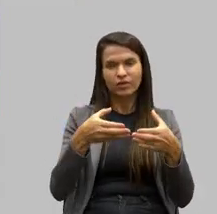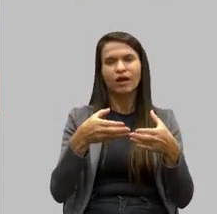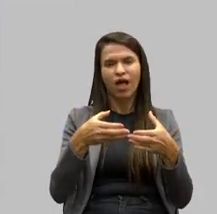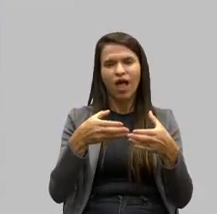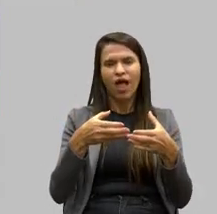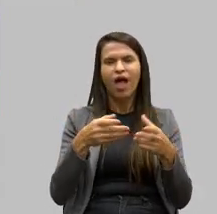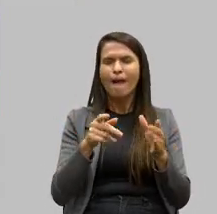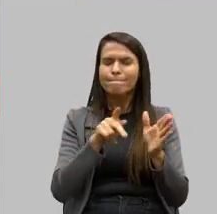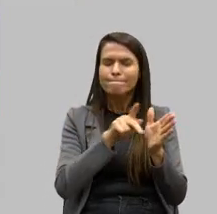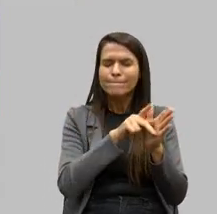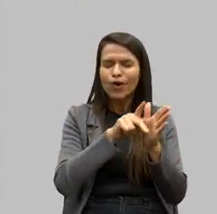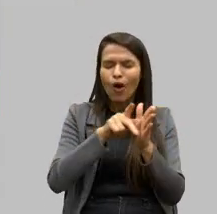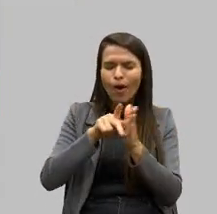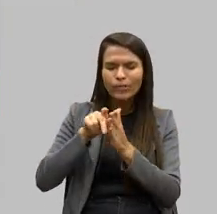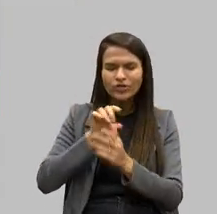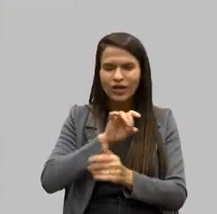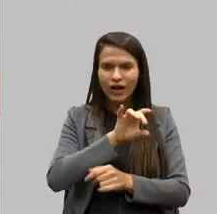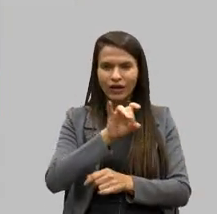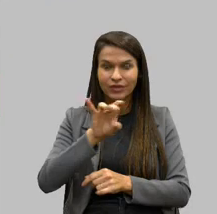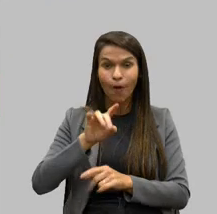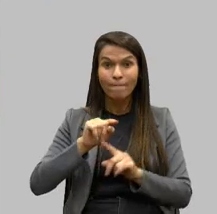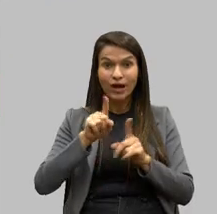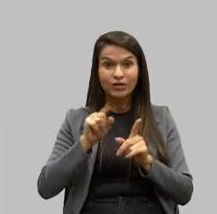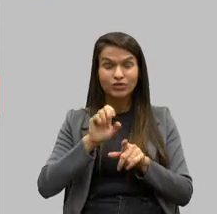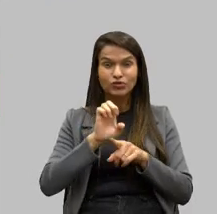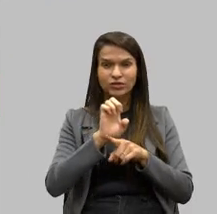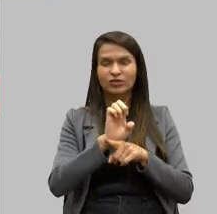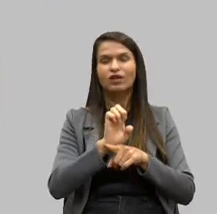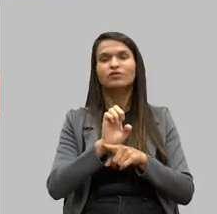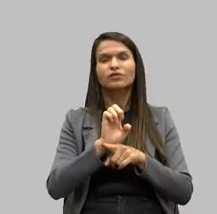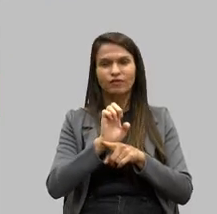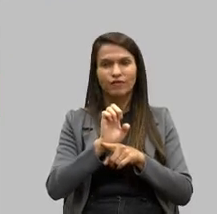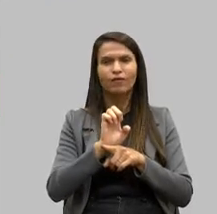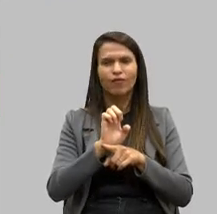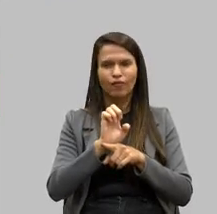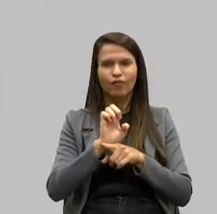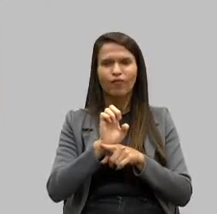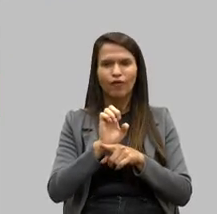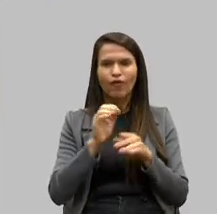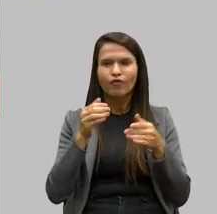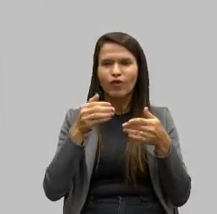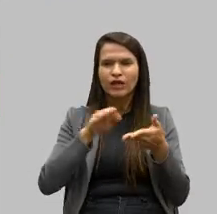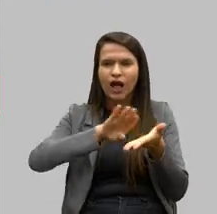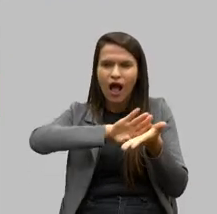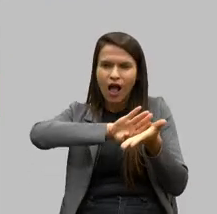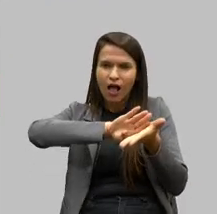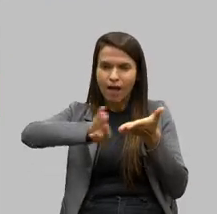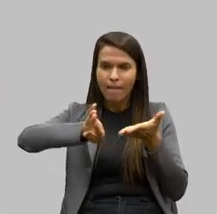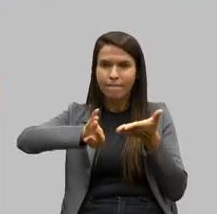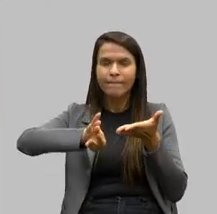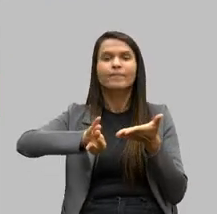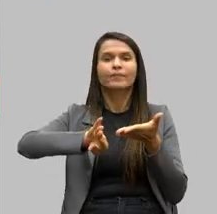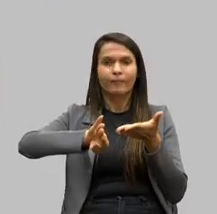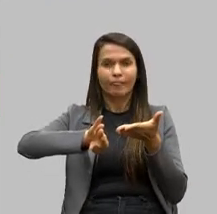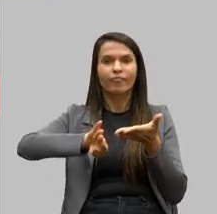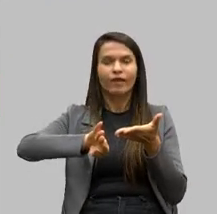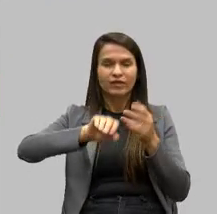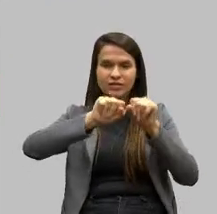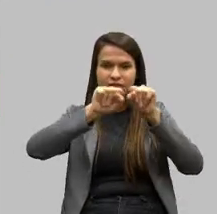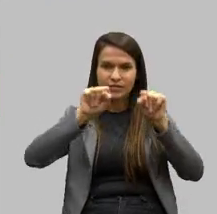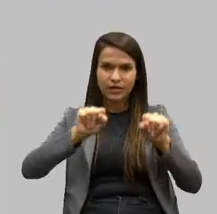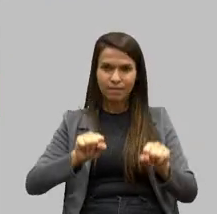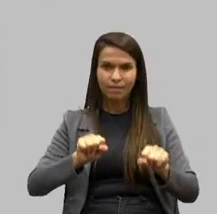específicas, mas o nosso Estado, gente, ele foi feito em cima da exclusão permanente e sistemática